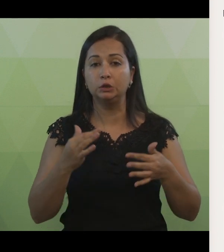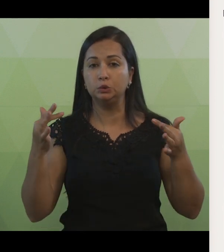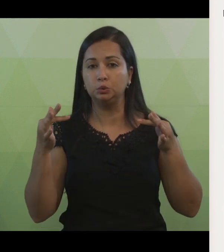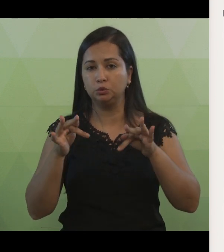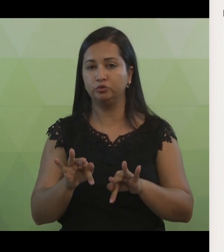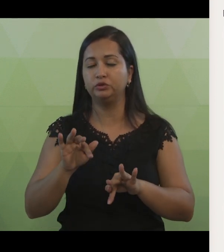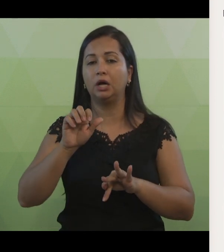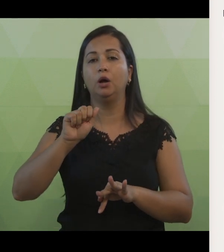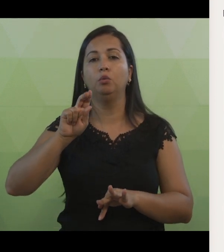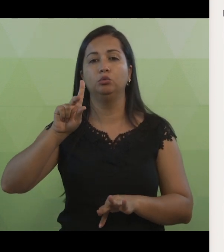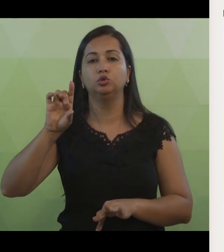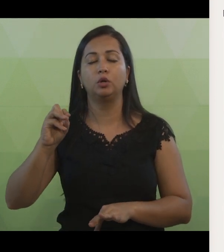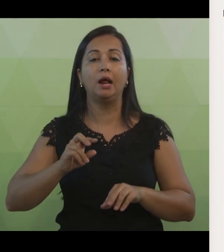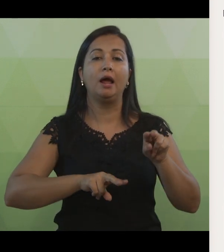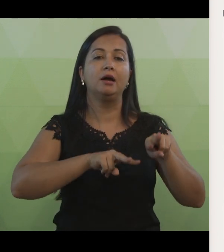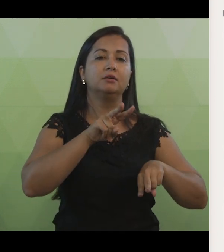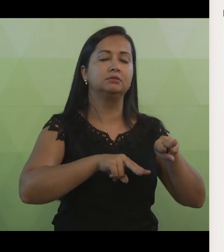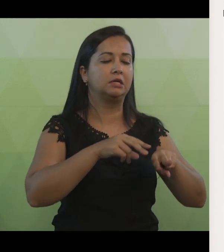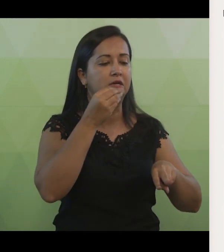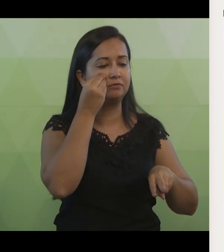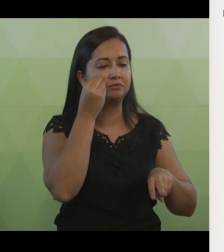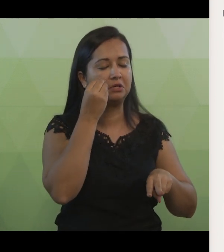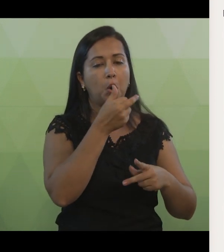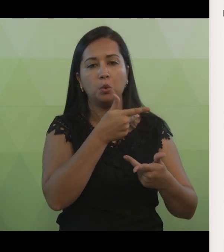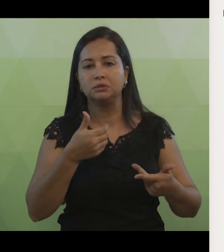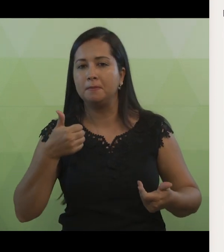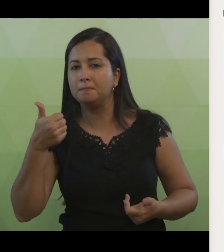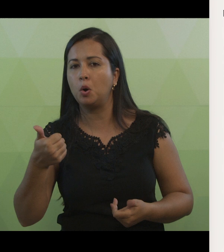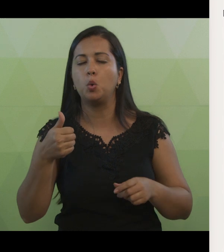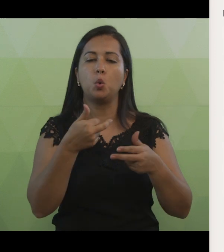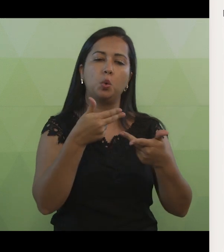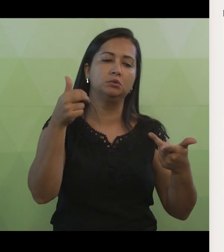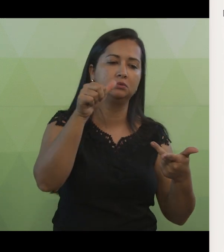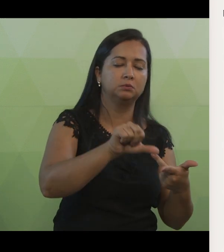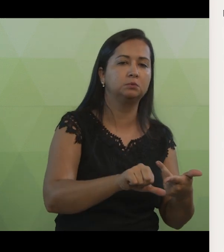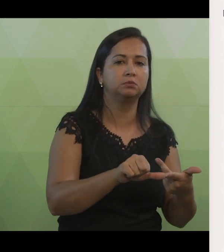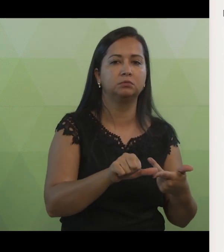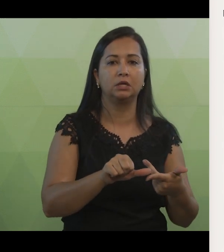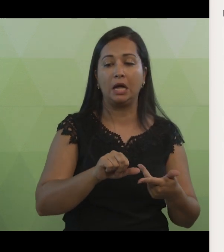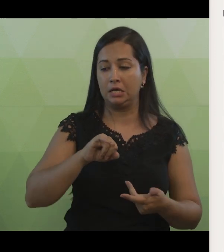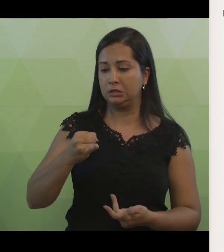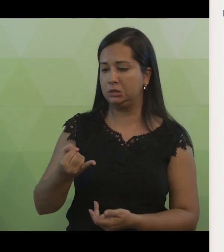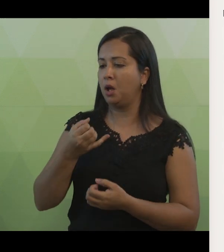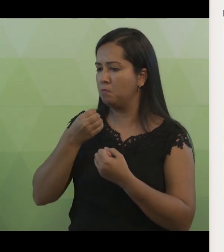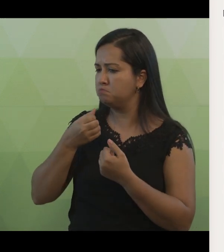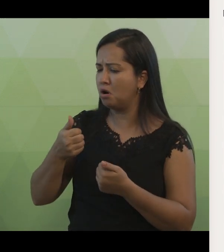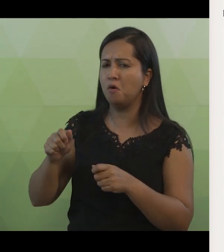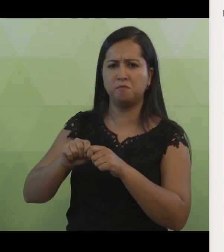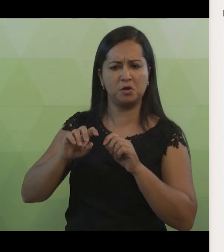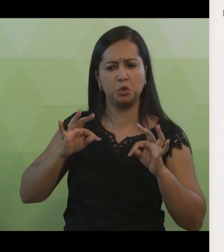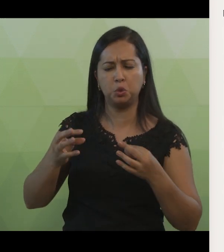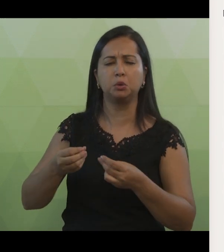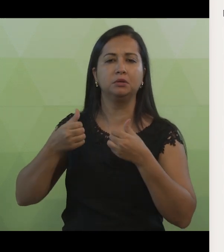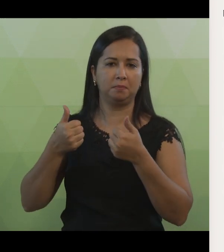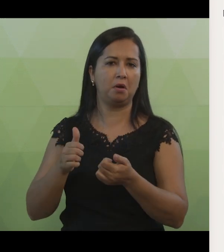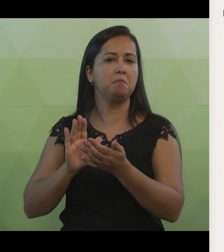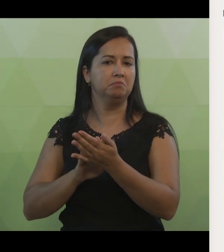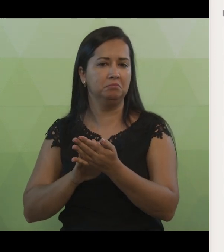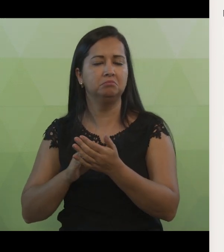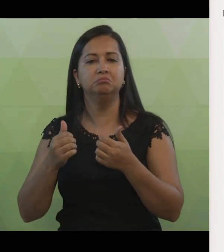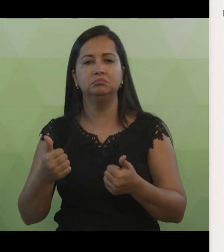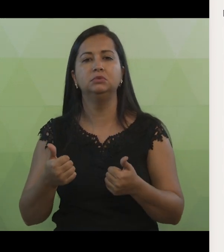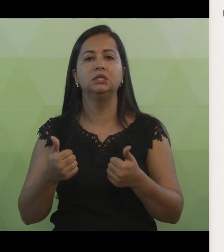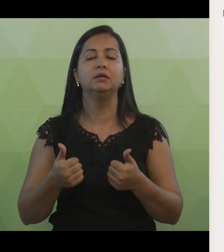avaliar o desempenho da equipe, observando os pontos fracos e fortes do auditor, elogiando quando apresentar eficiência e eficácia e auxiliando